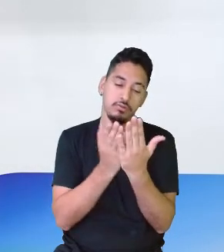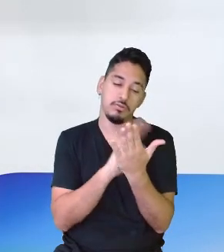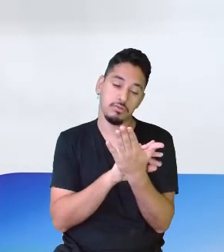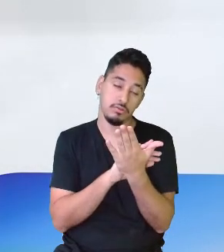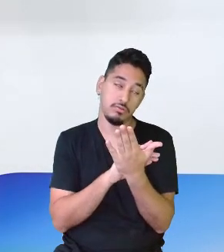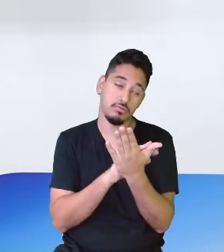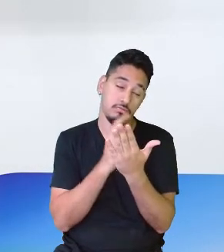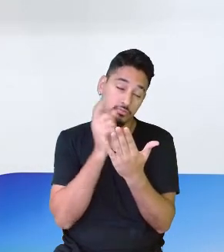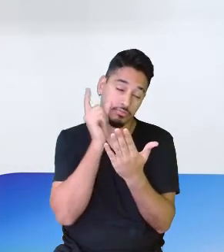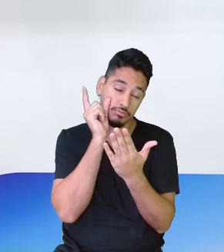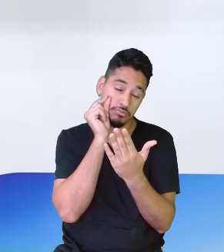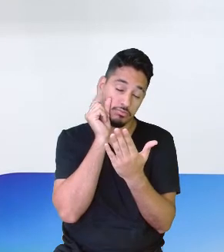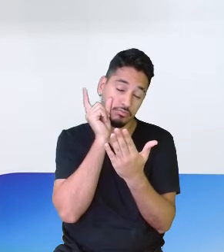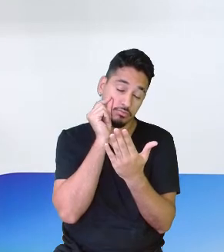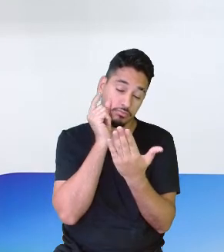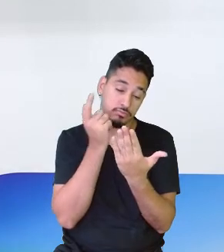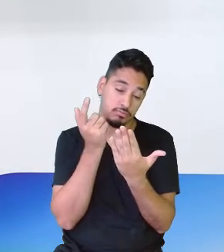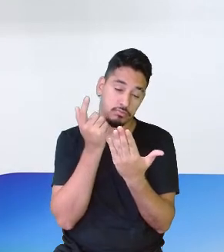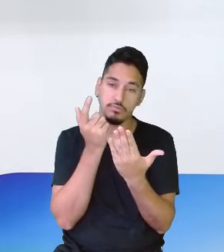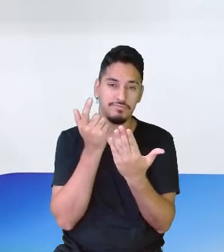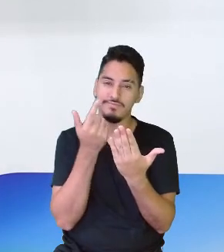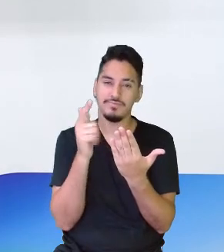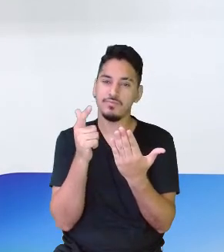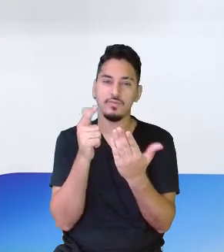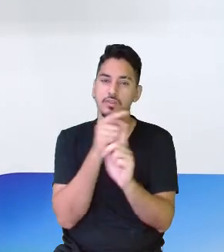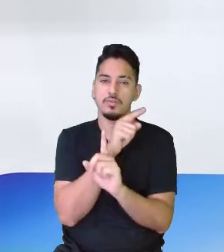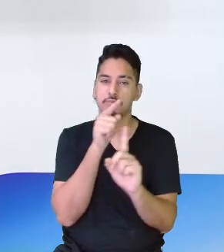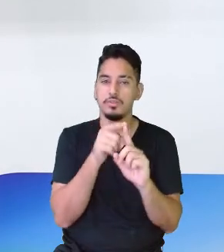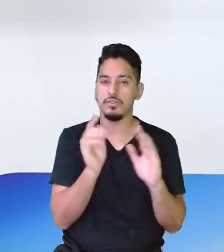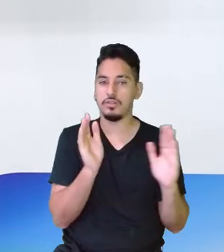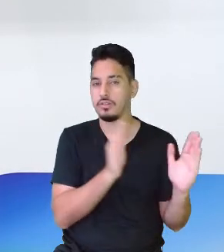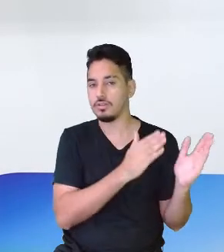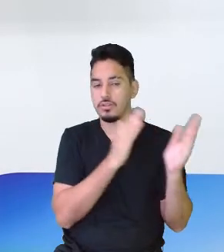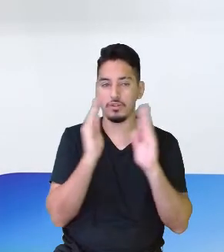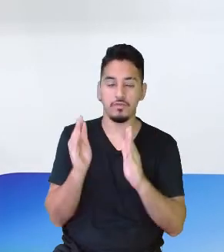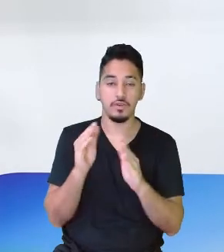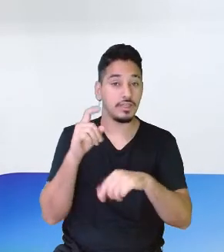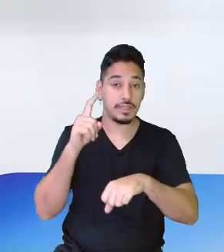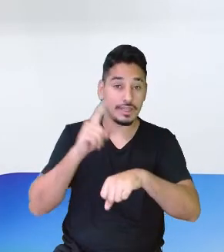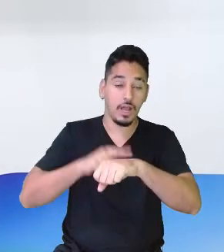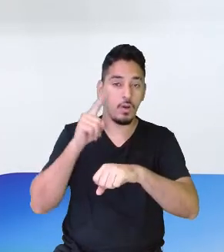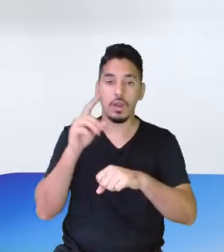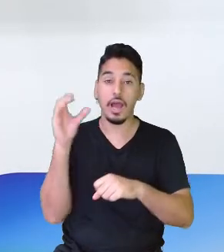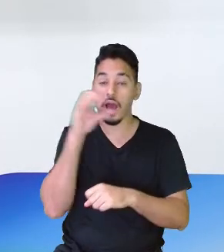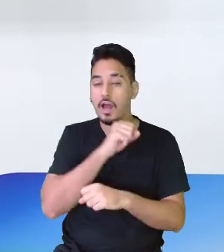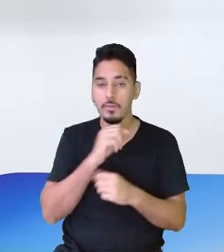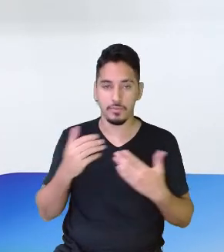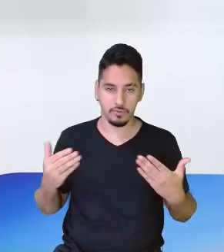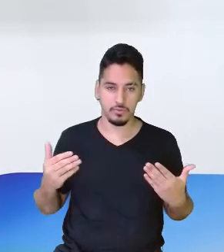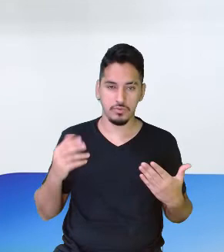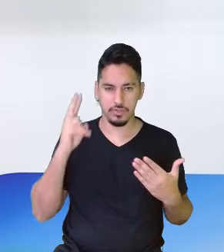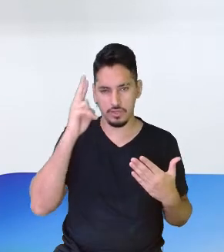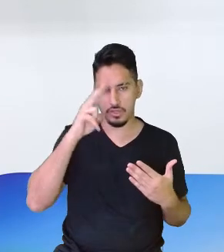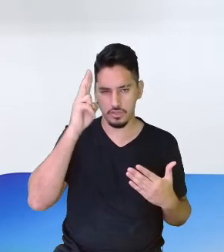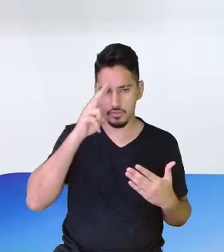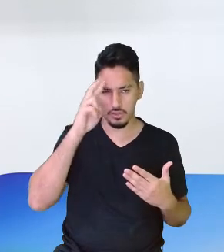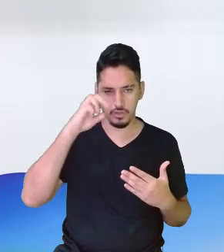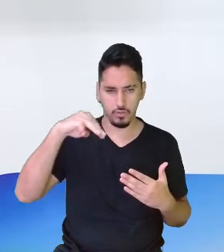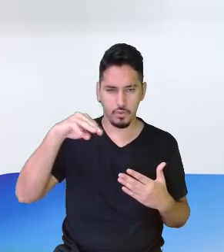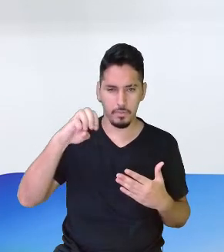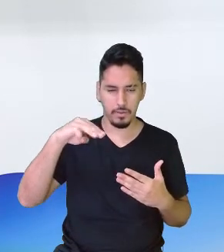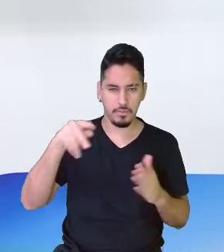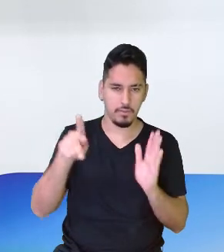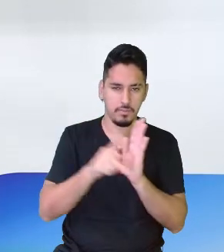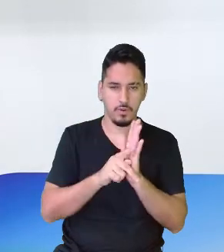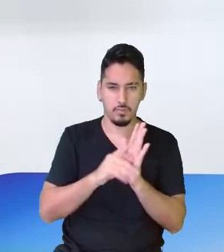Não tem esse propósito. O propósito é ser um gênero imediato. Lembra que o meme faz parte dos gêneros